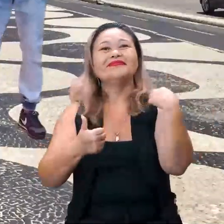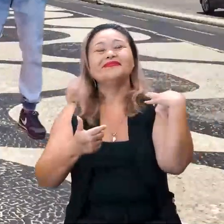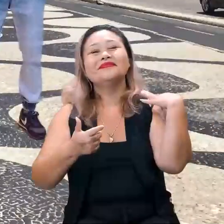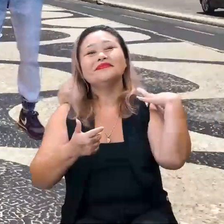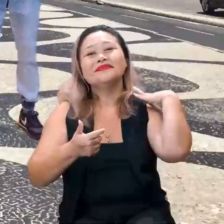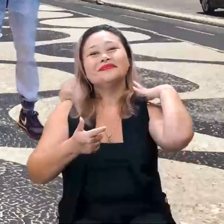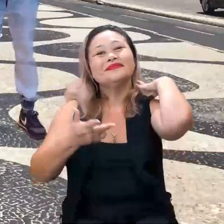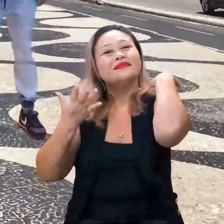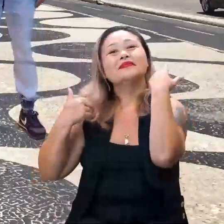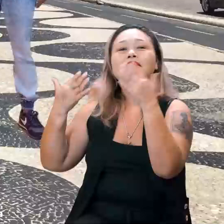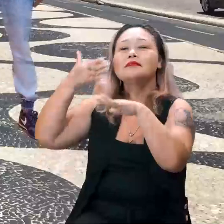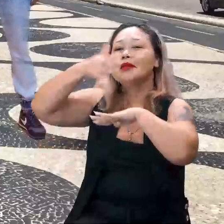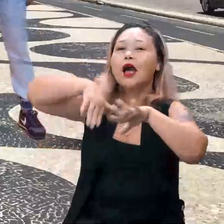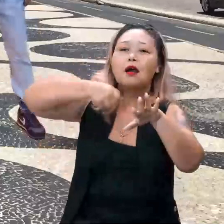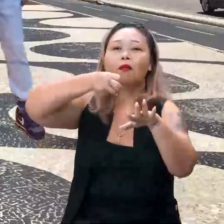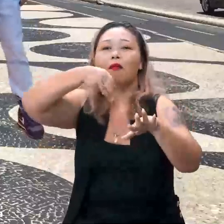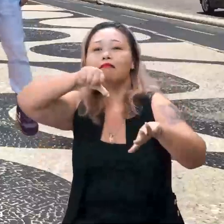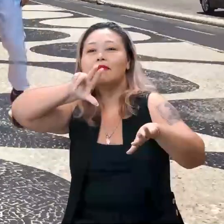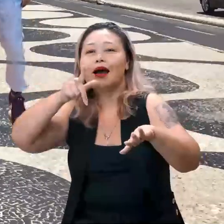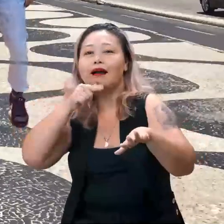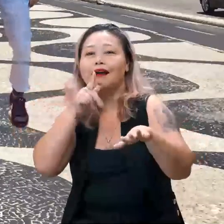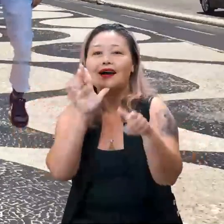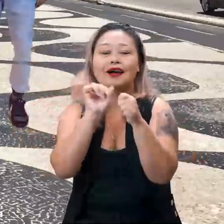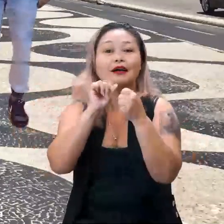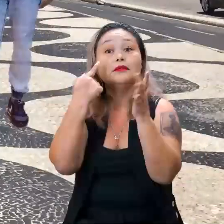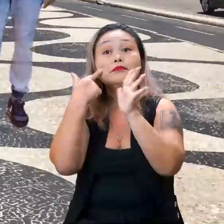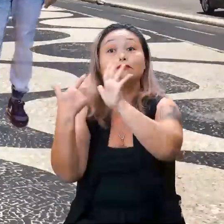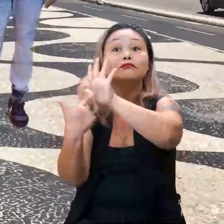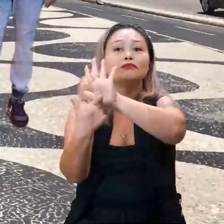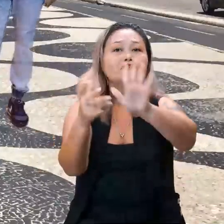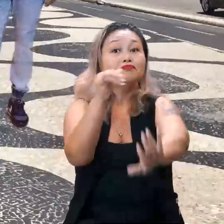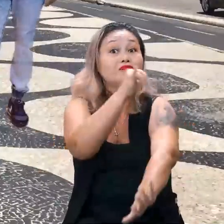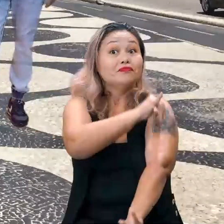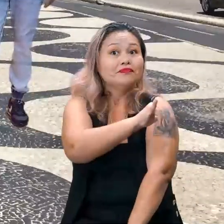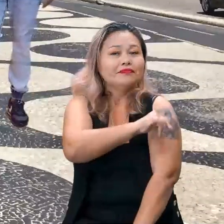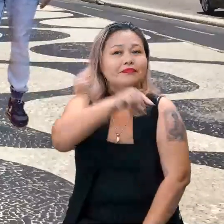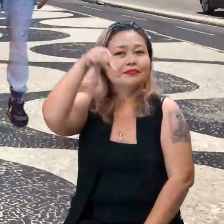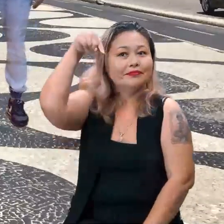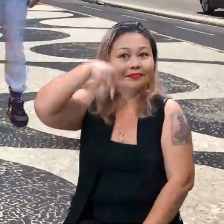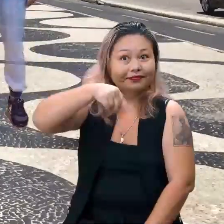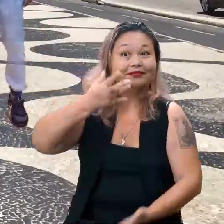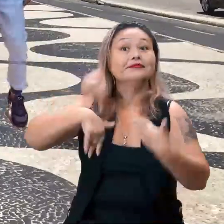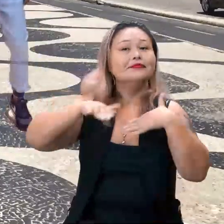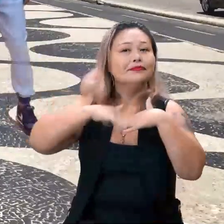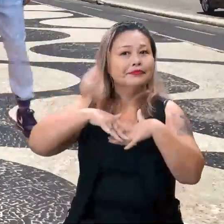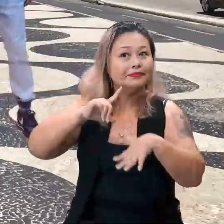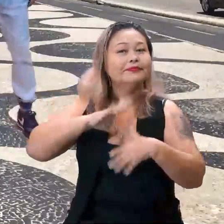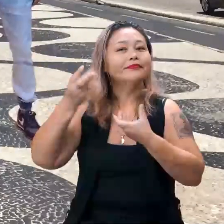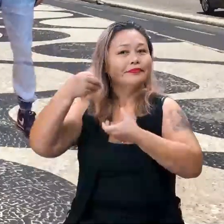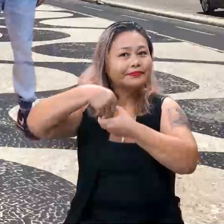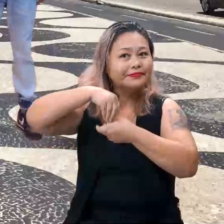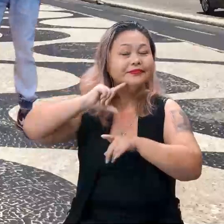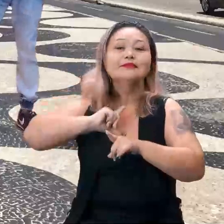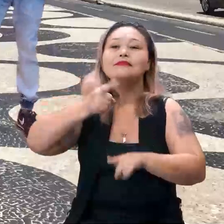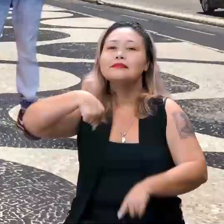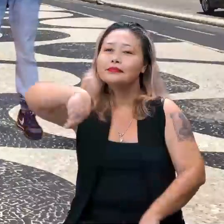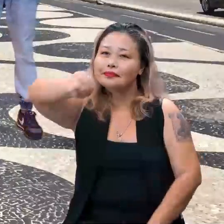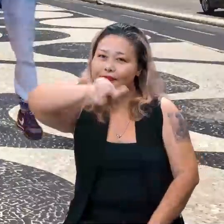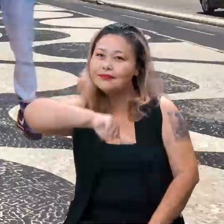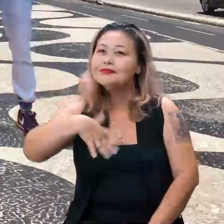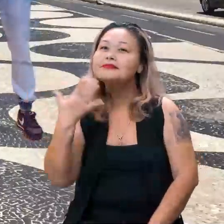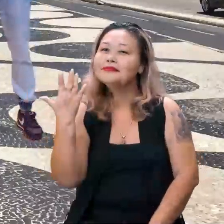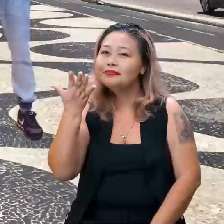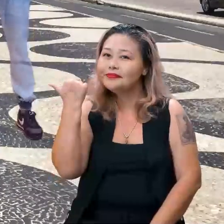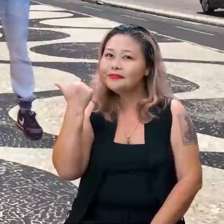de mar, né? Estamos aqui no Rio de Janeiro pra mostrar que aqui a matemática também está inserida. E vocês viram lá que